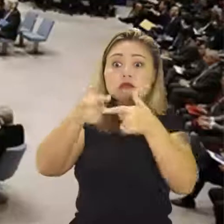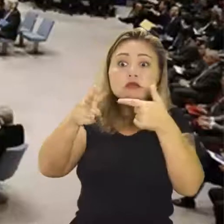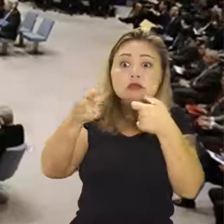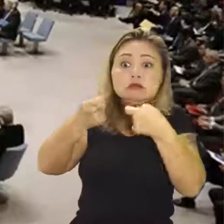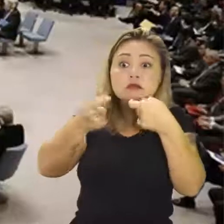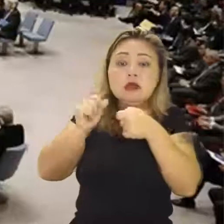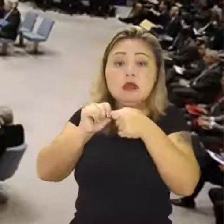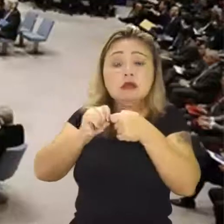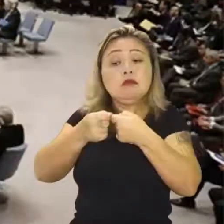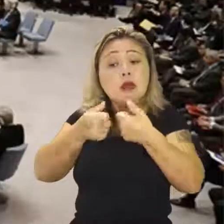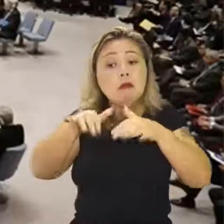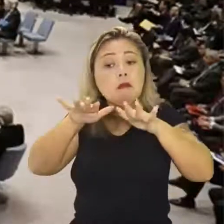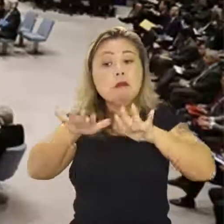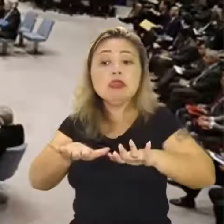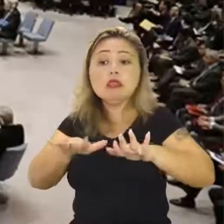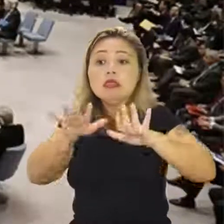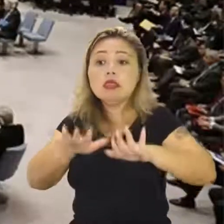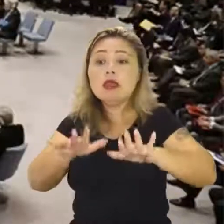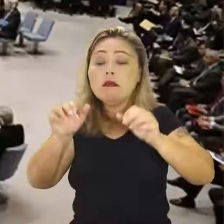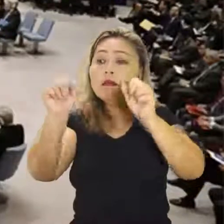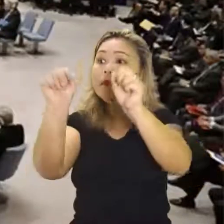Precisava ter a manutenção dessa paz.